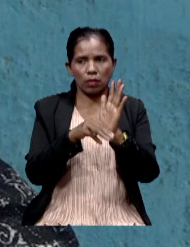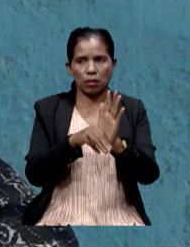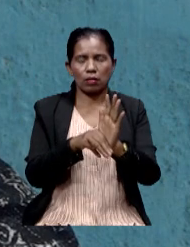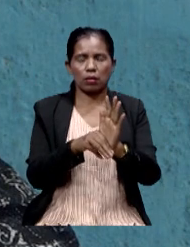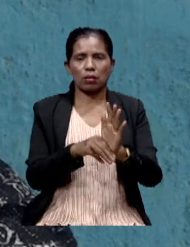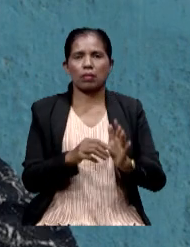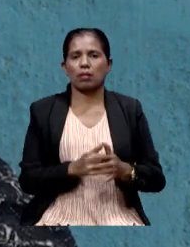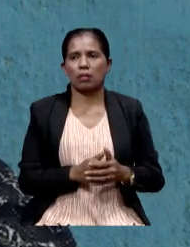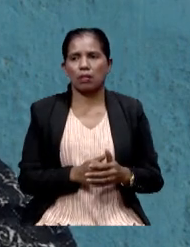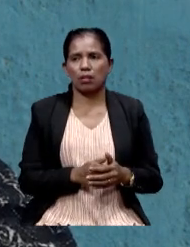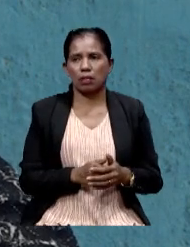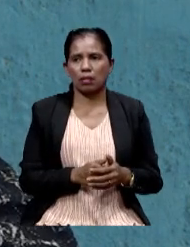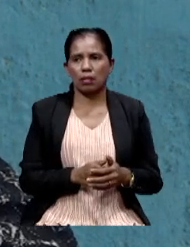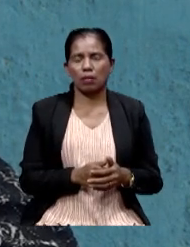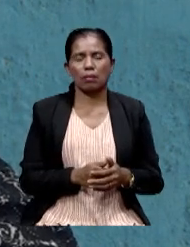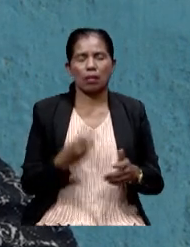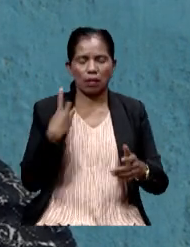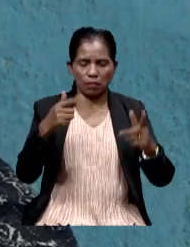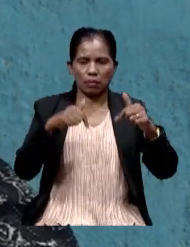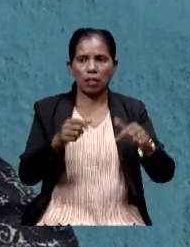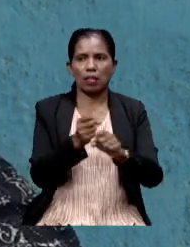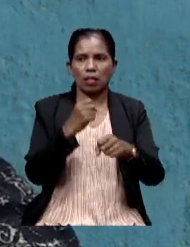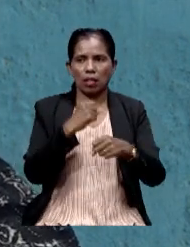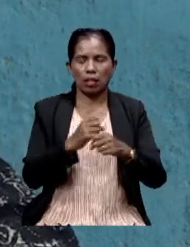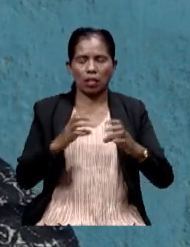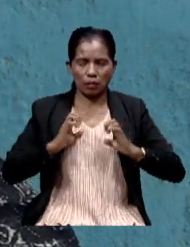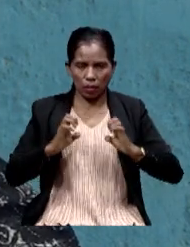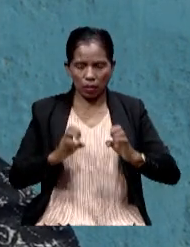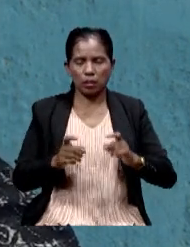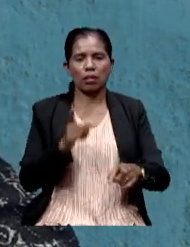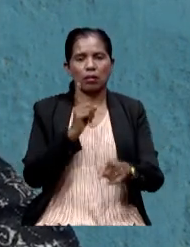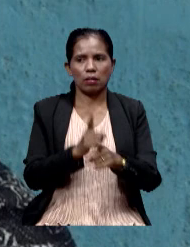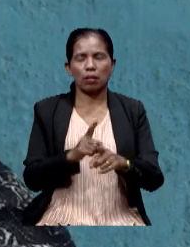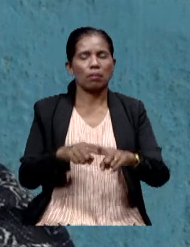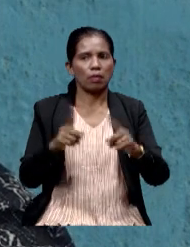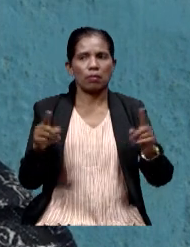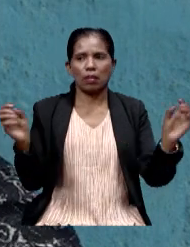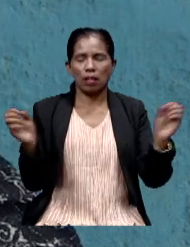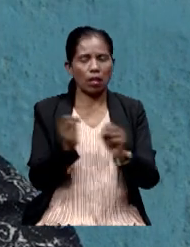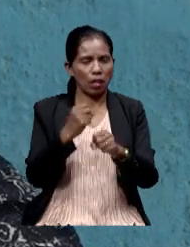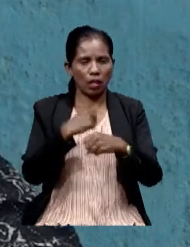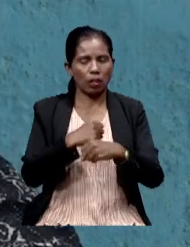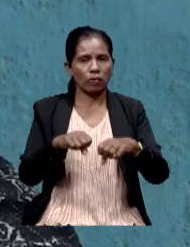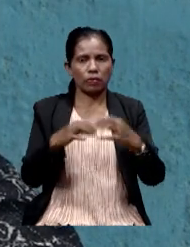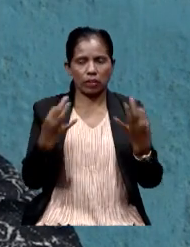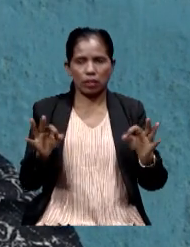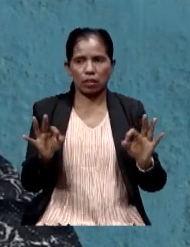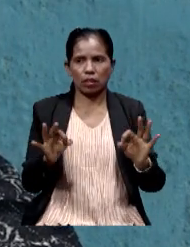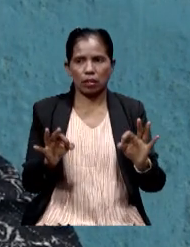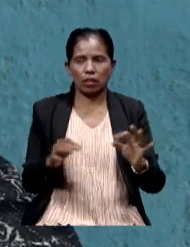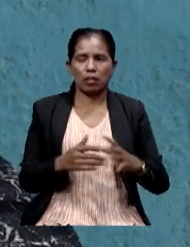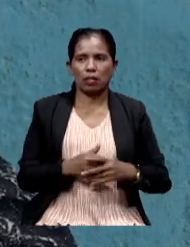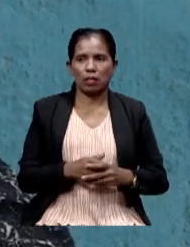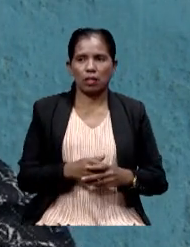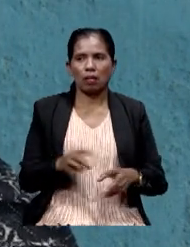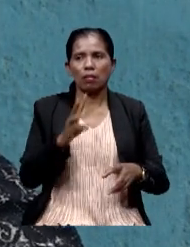30 minutos, mas consegue a emergência do ni, mas bem, lá consegue atu, domina